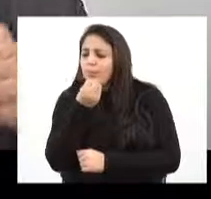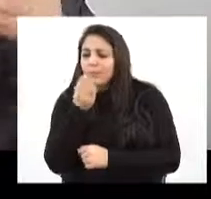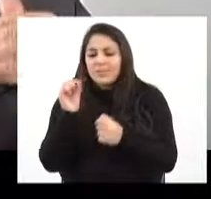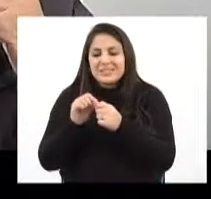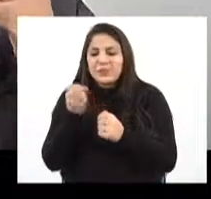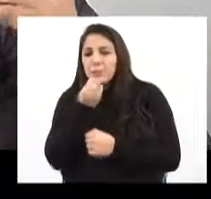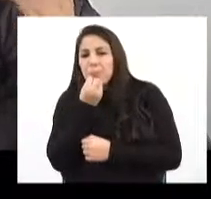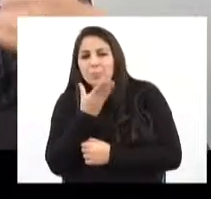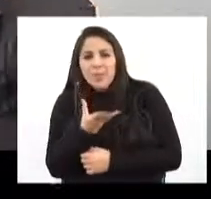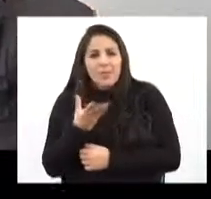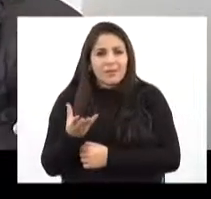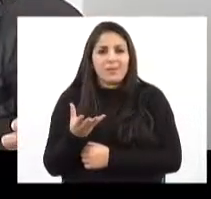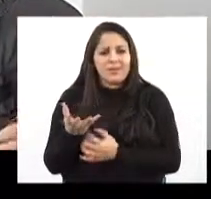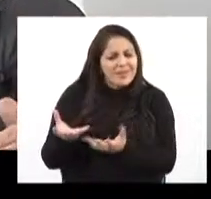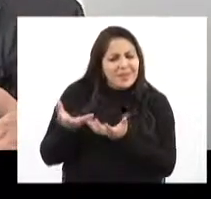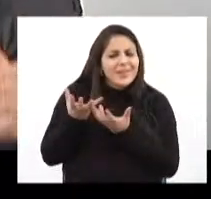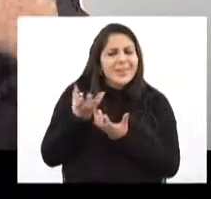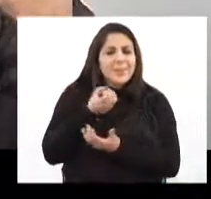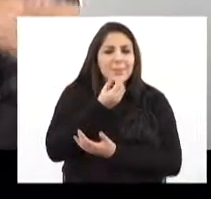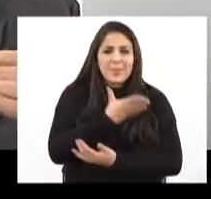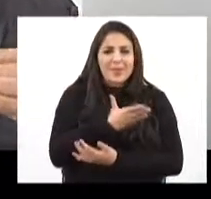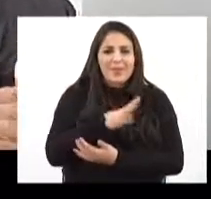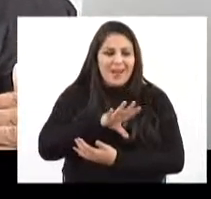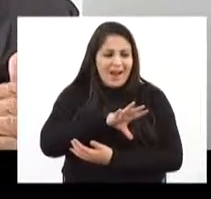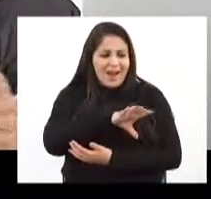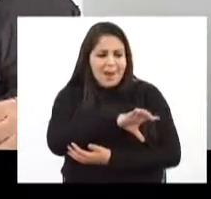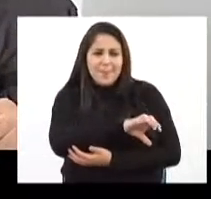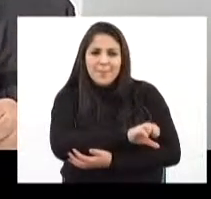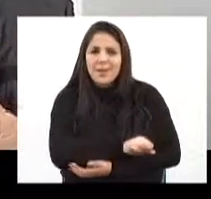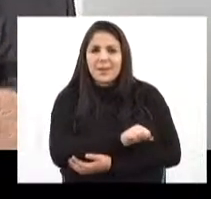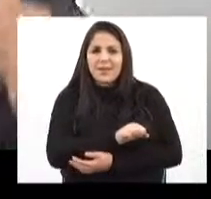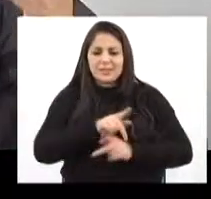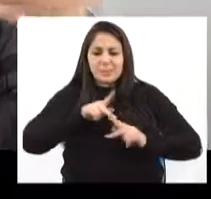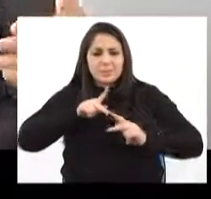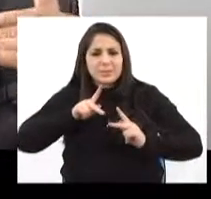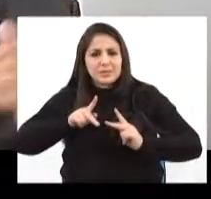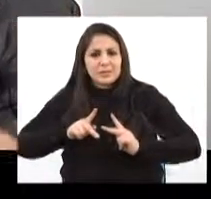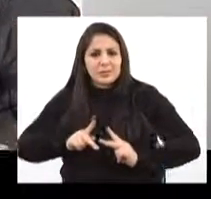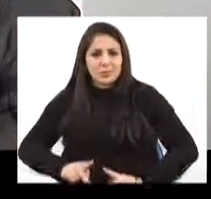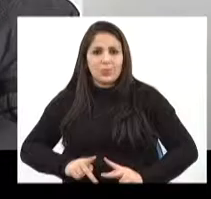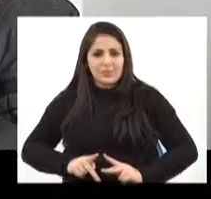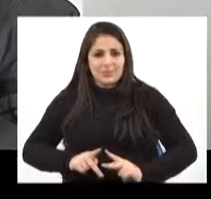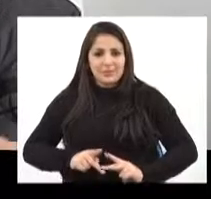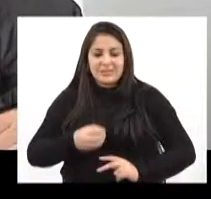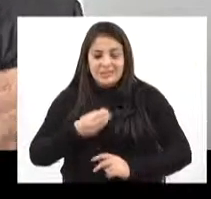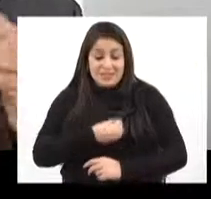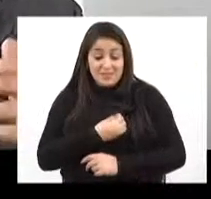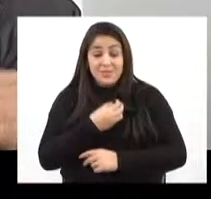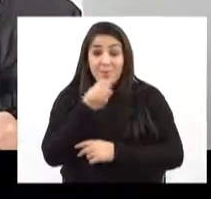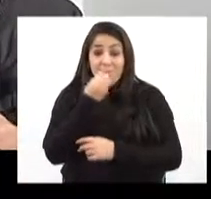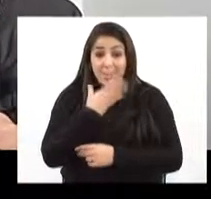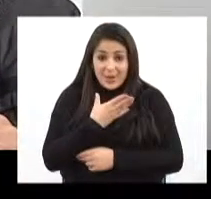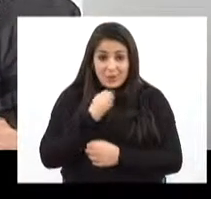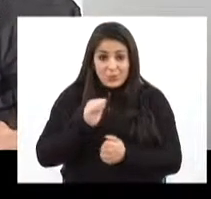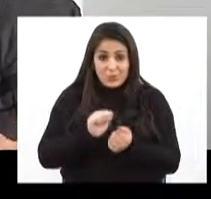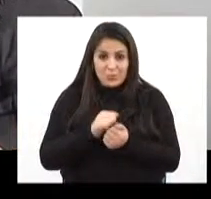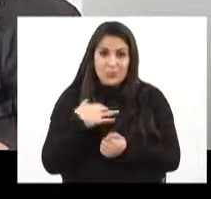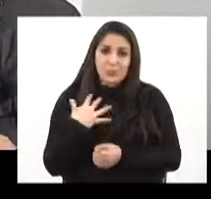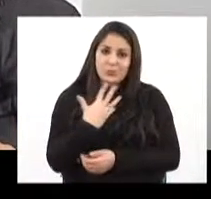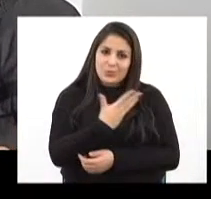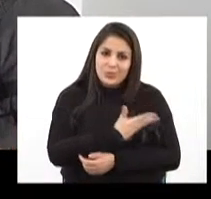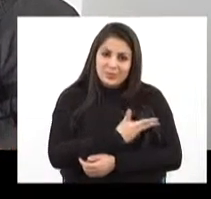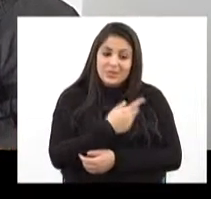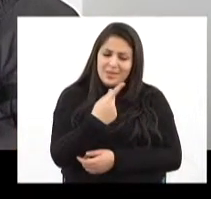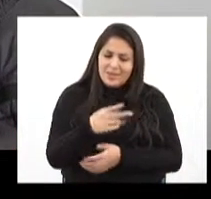né? Ou se querer bem, amar seus sacerdotes e se querer bem entre a gente. Por esse caminho a